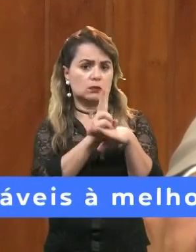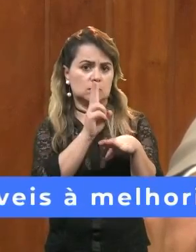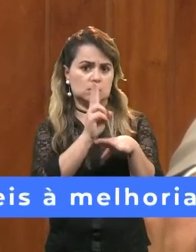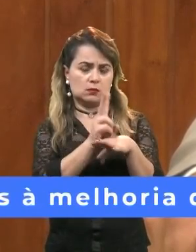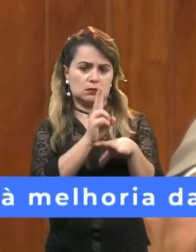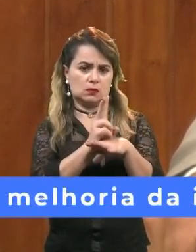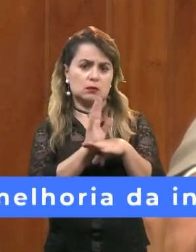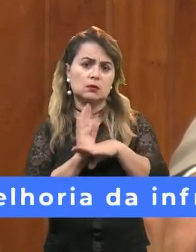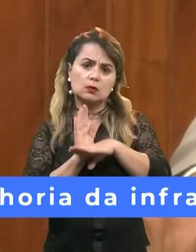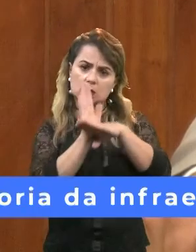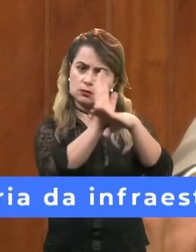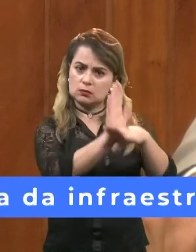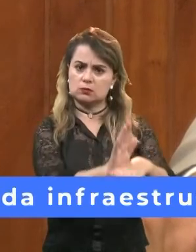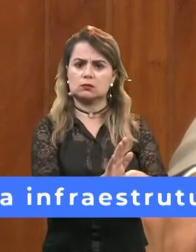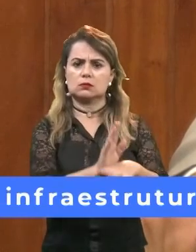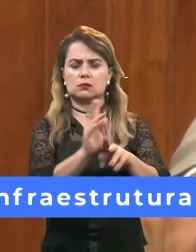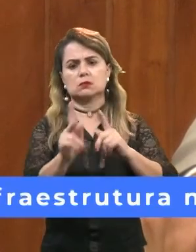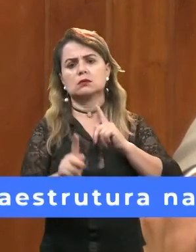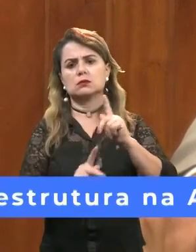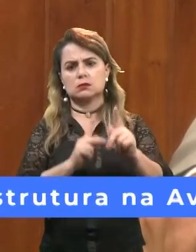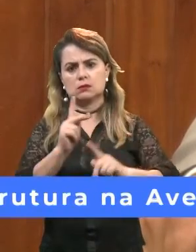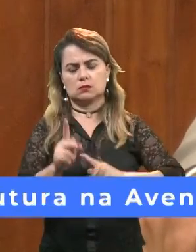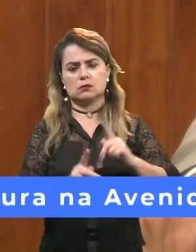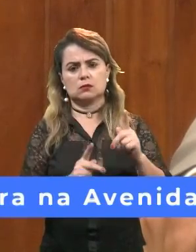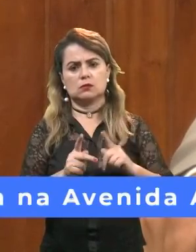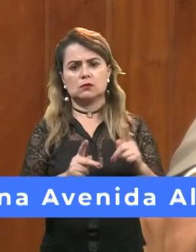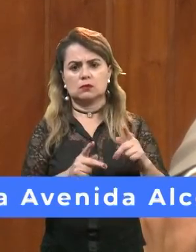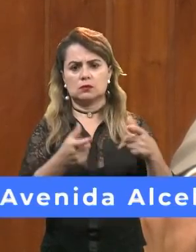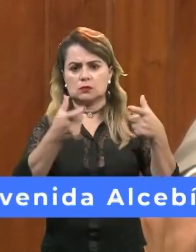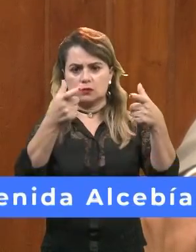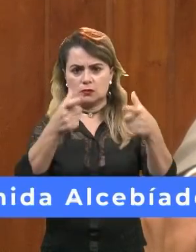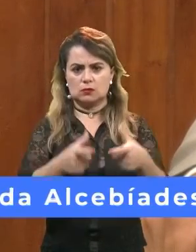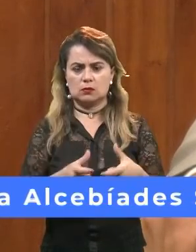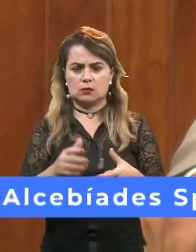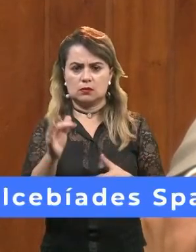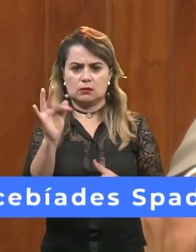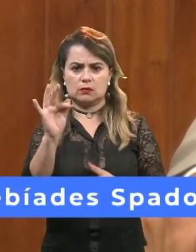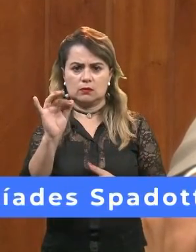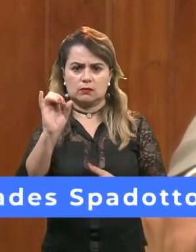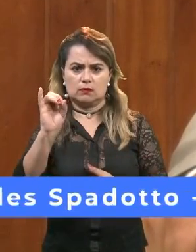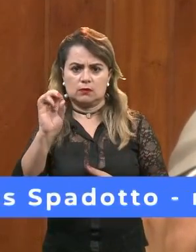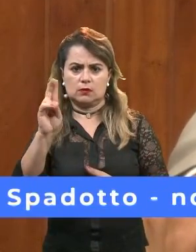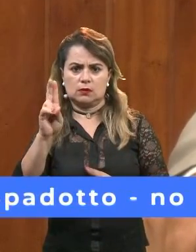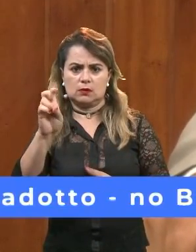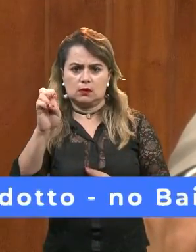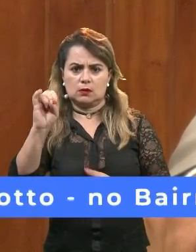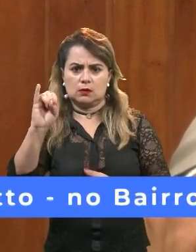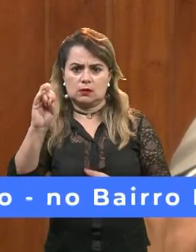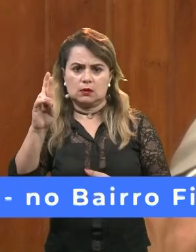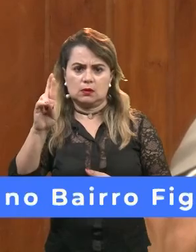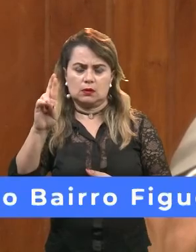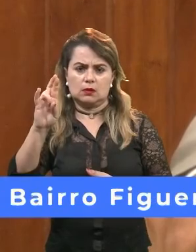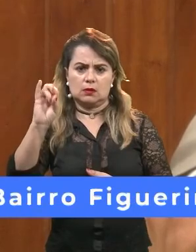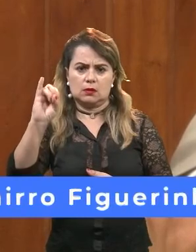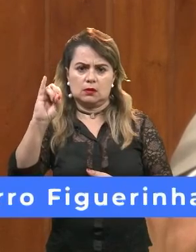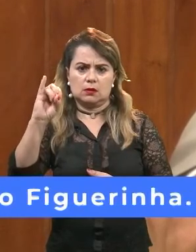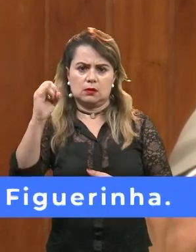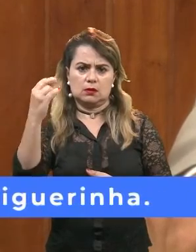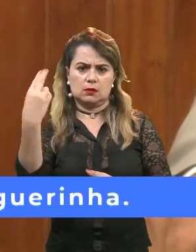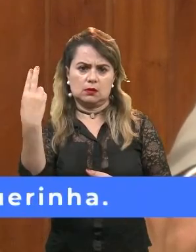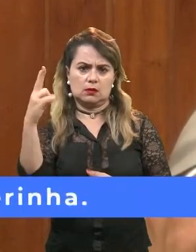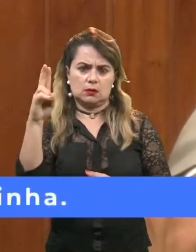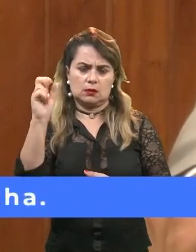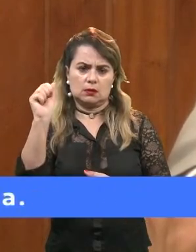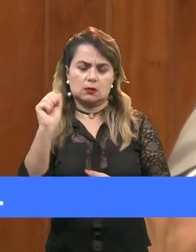Figueirinha ali, do vereador Marco Custódio. Pessoal, Vossa Excelência sabe que todas as vezes que nós estamos por ali, somos cobrados, e